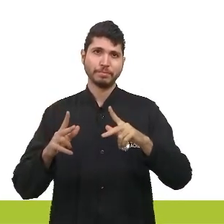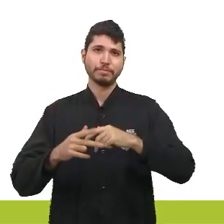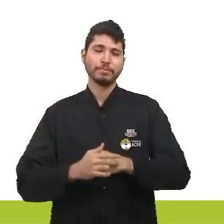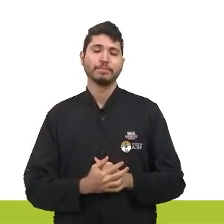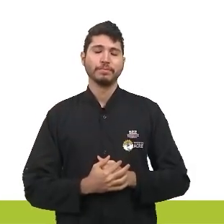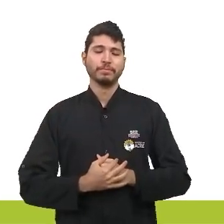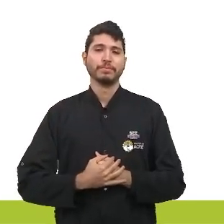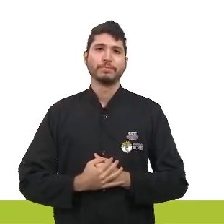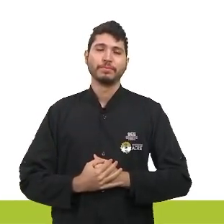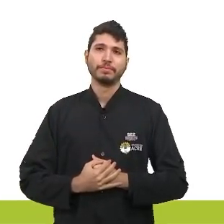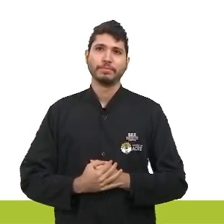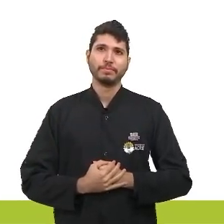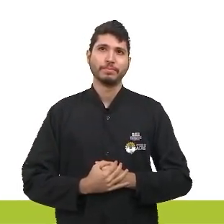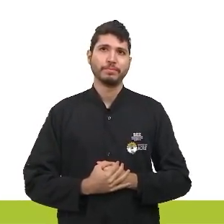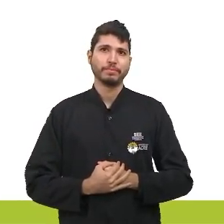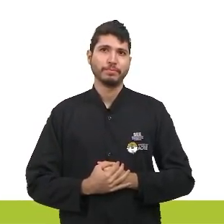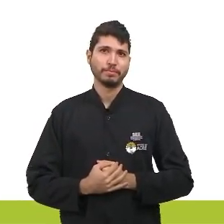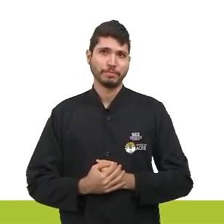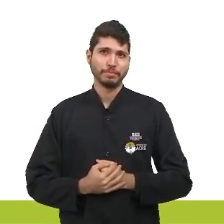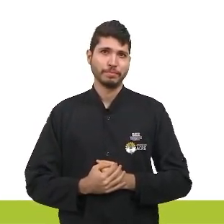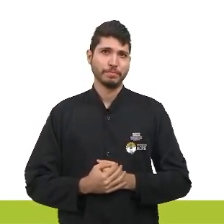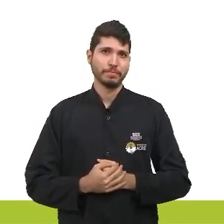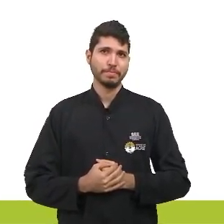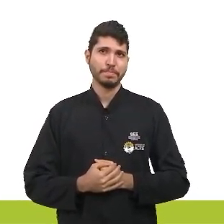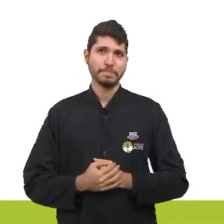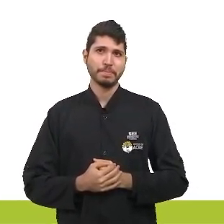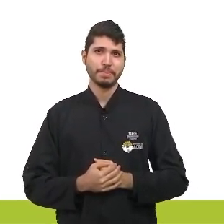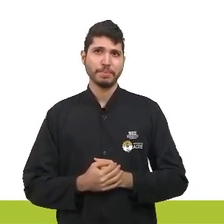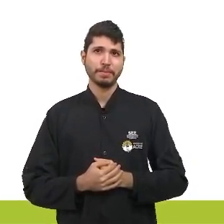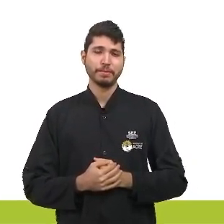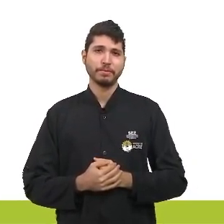fazer o exercício A.